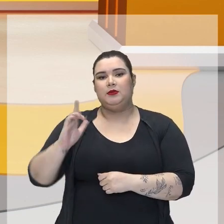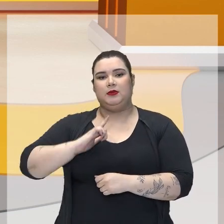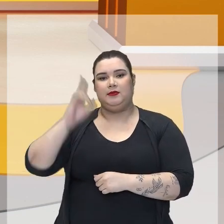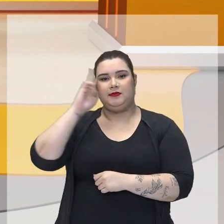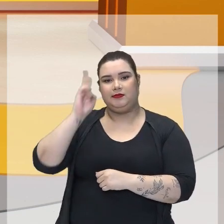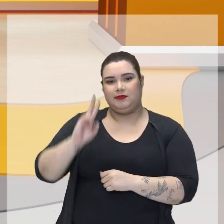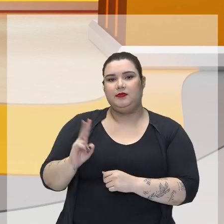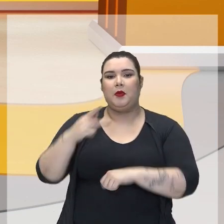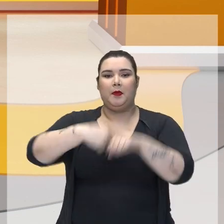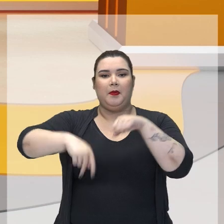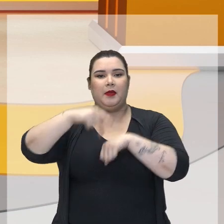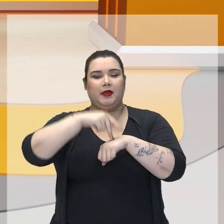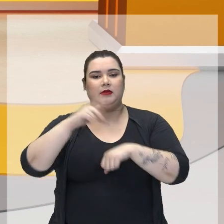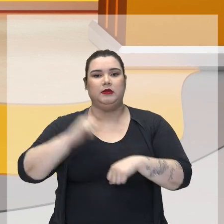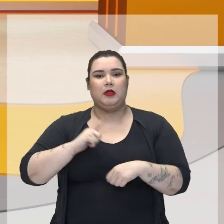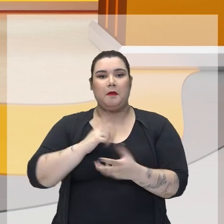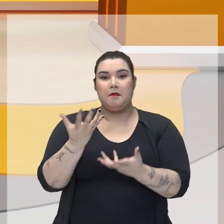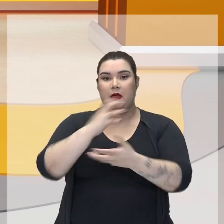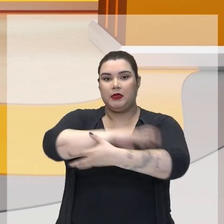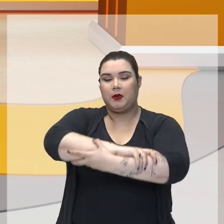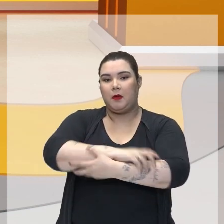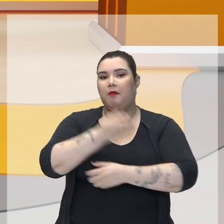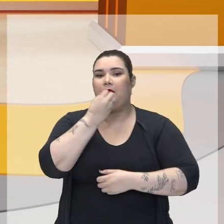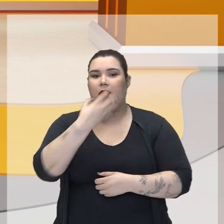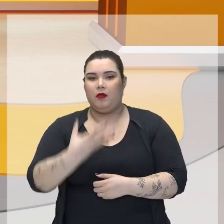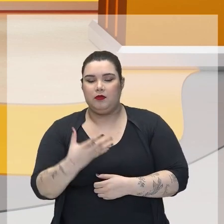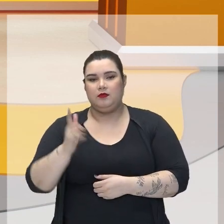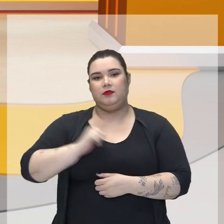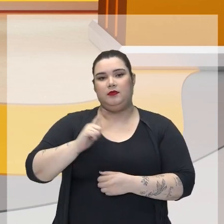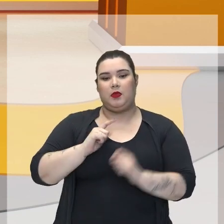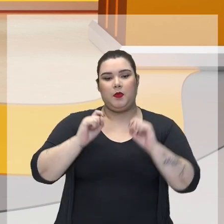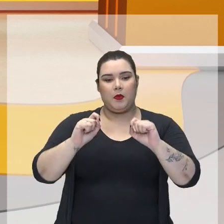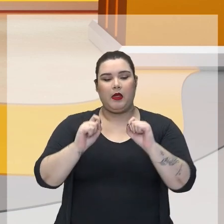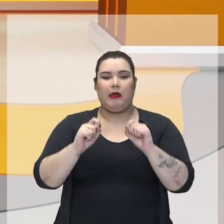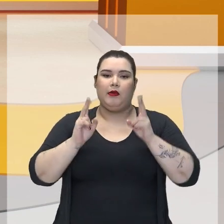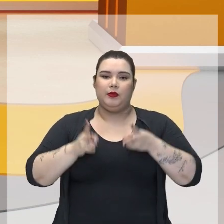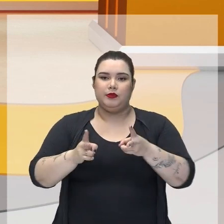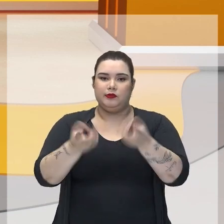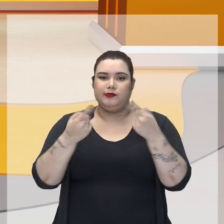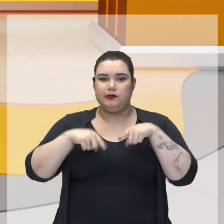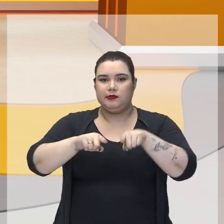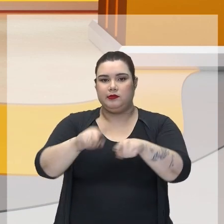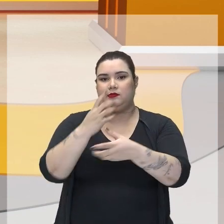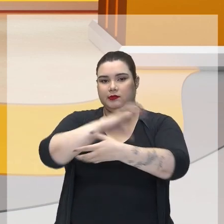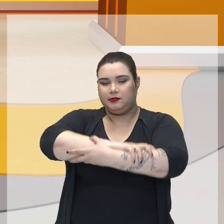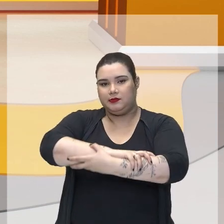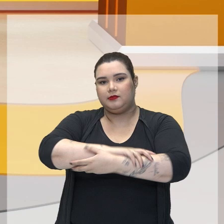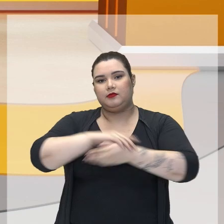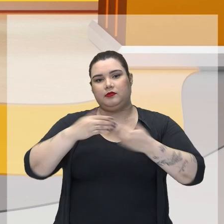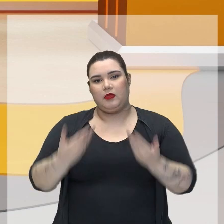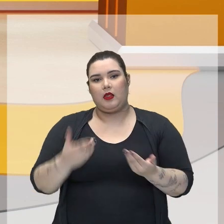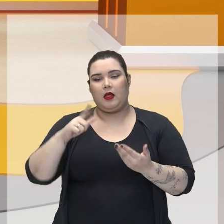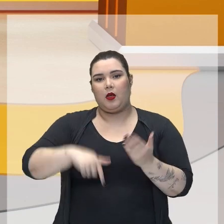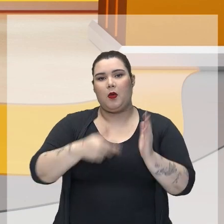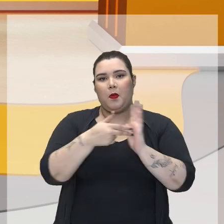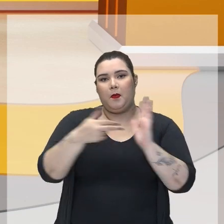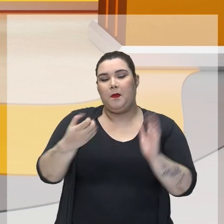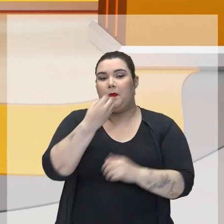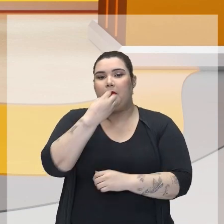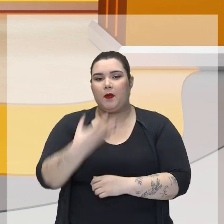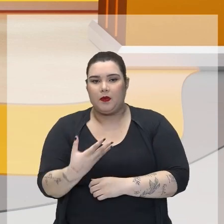de ser um país muito parceiro, né? De ter um discurso de parcerias muito grande. E isso só traz benefícios, né,